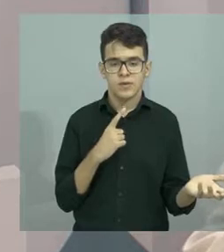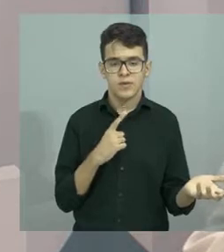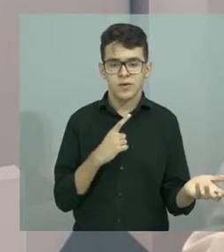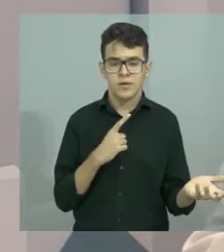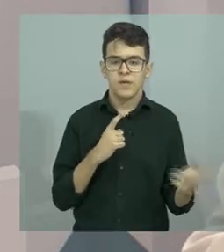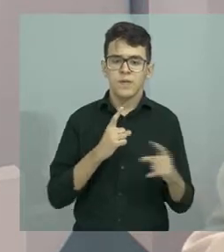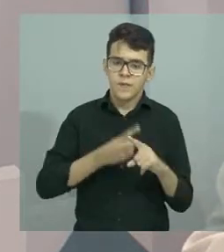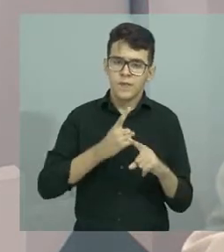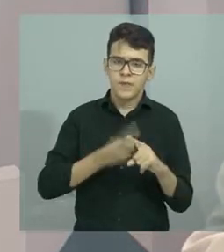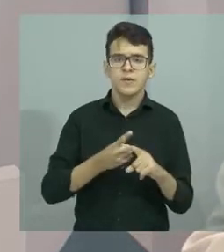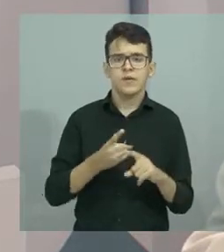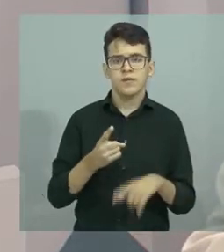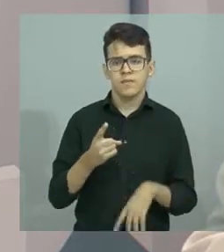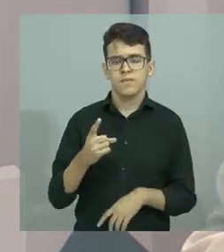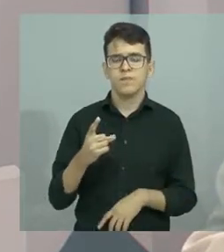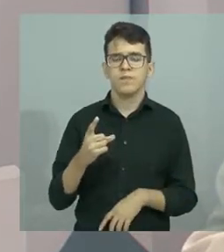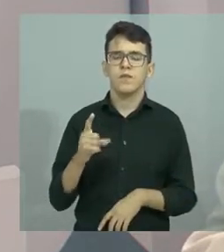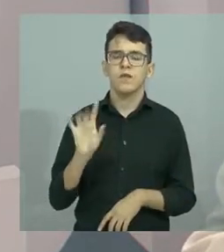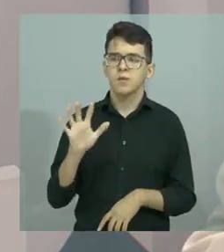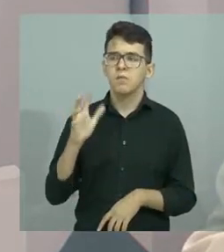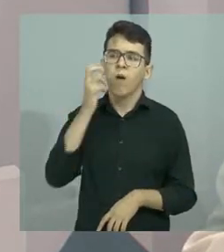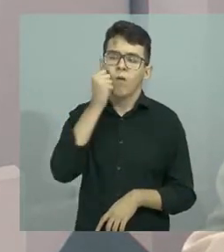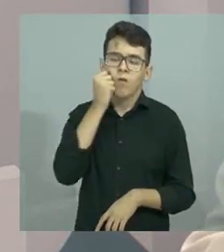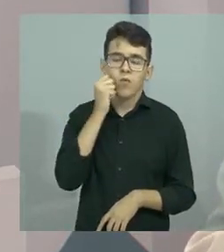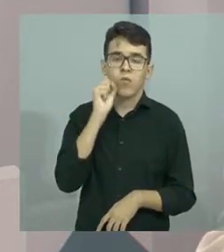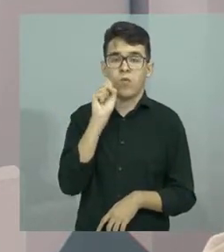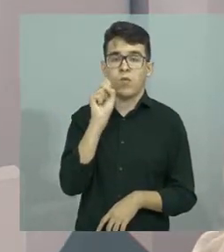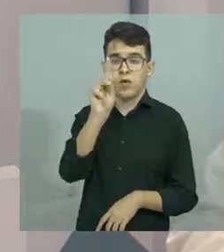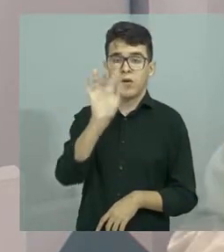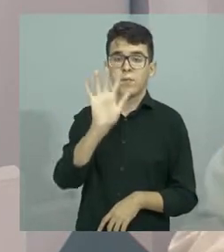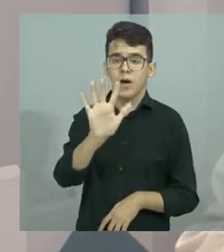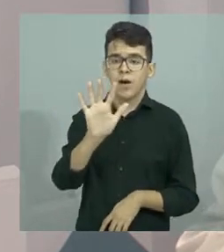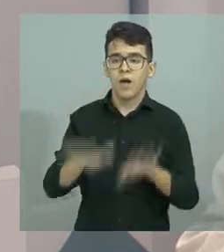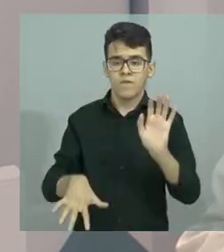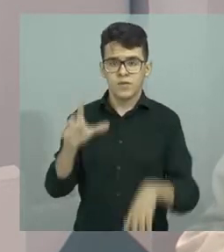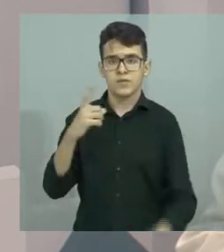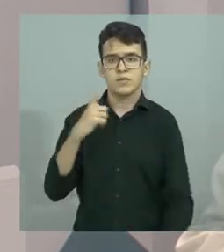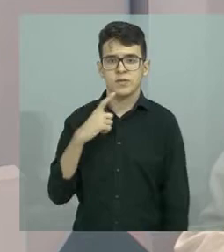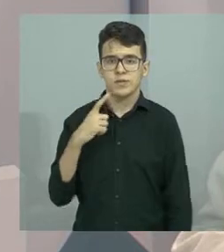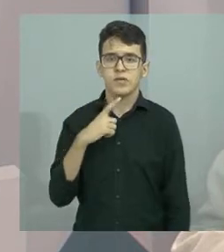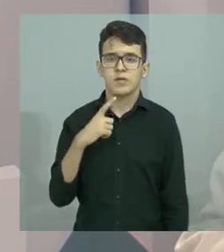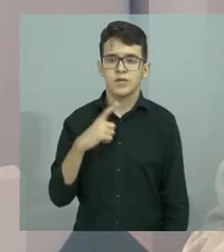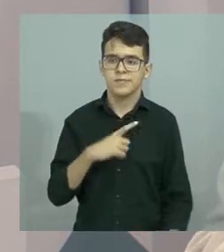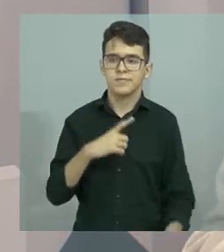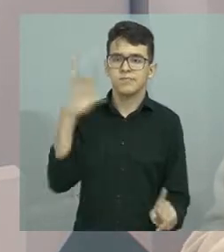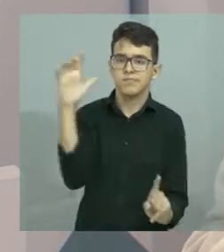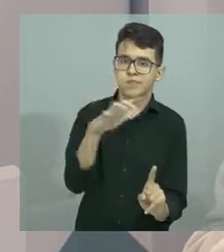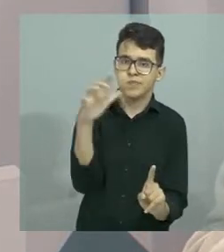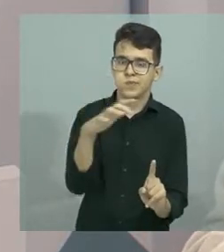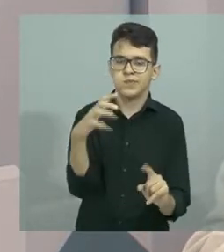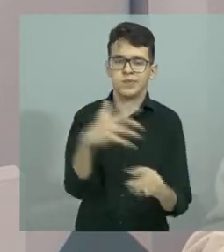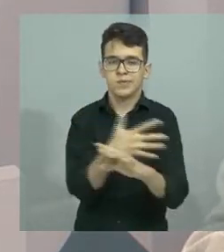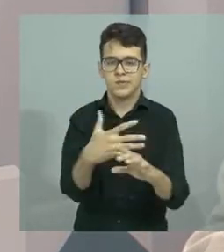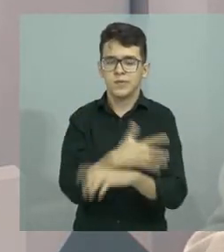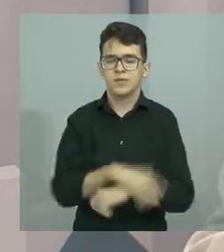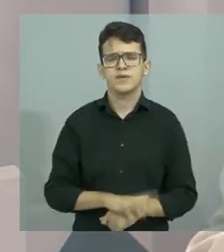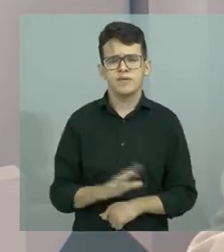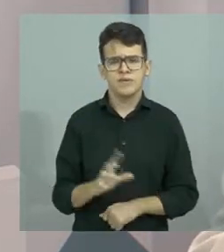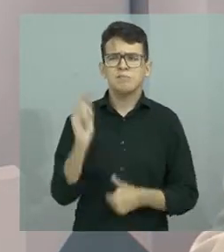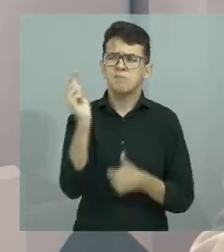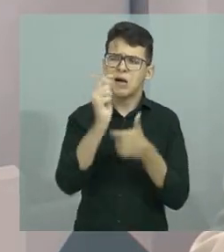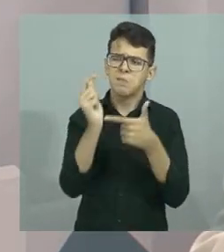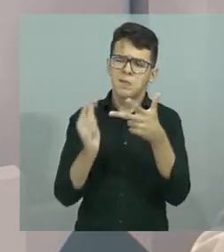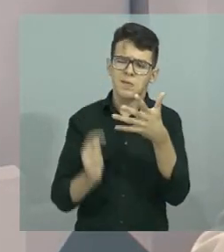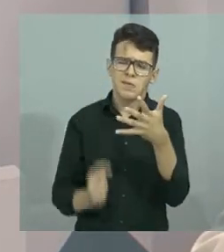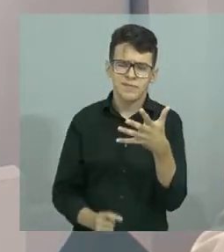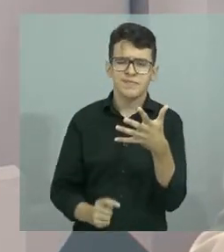traz impacto em algum momento para esses municípios, se não bem coordenado. Então tem questões muito pragmáticas, Paulo e